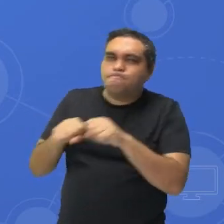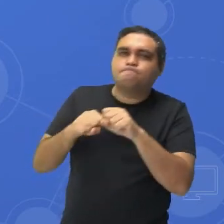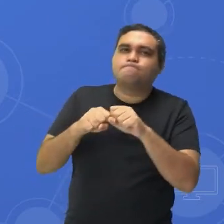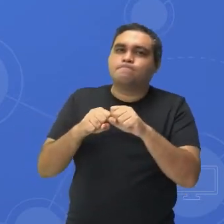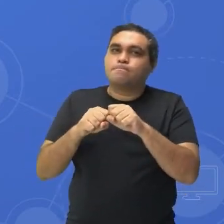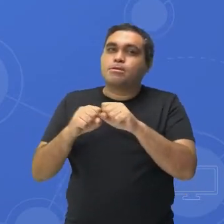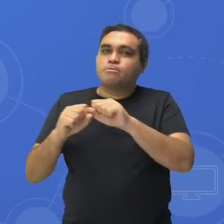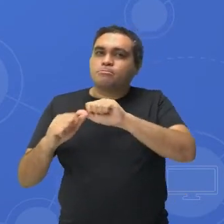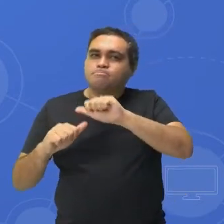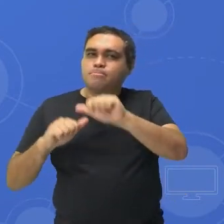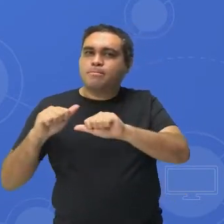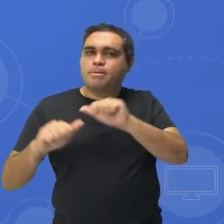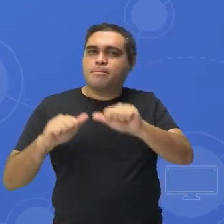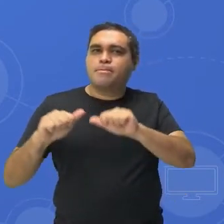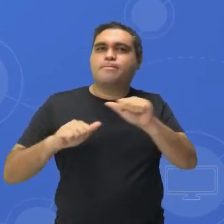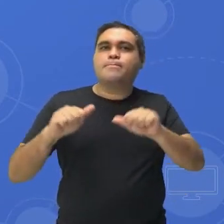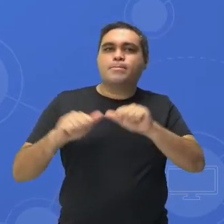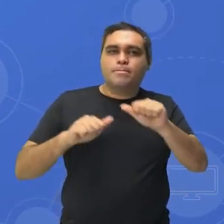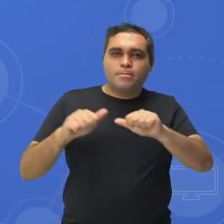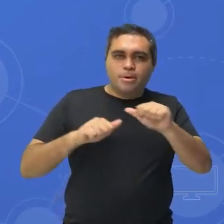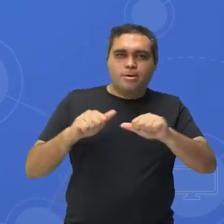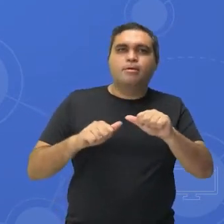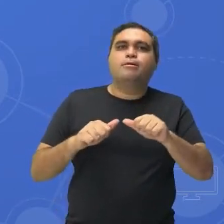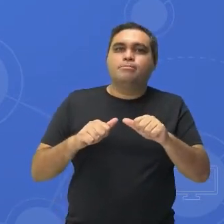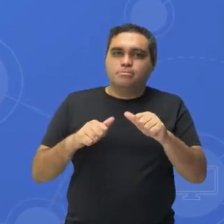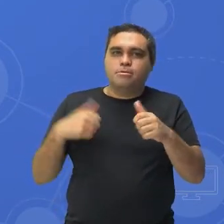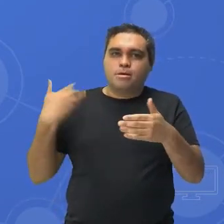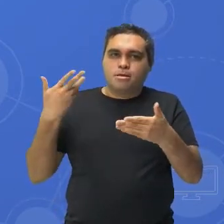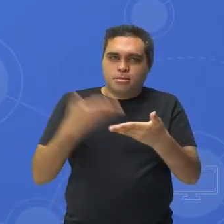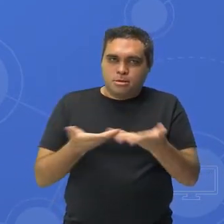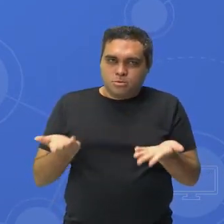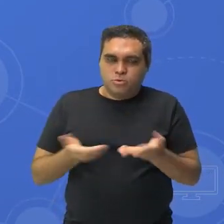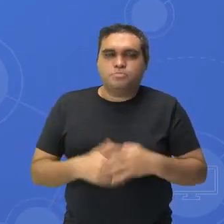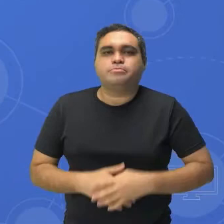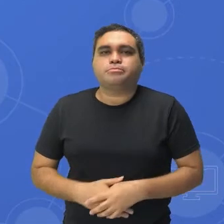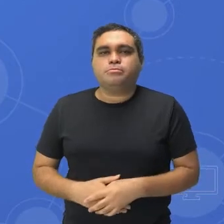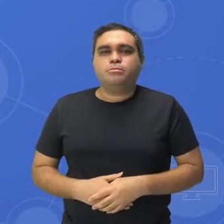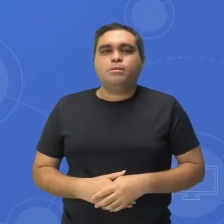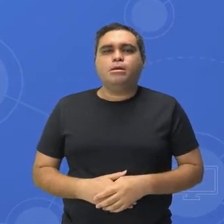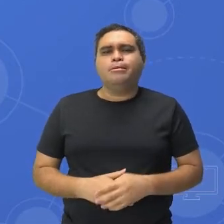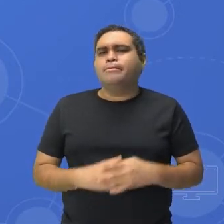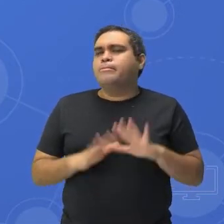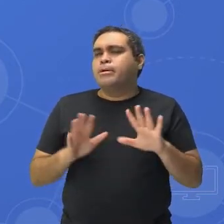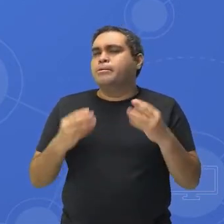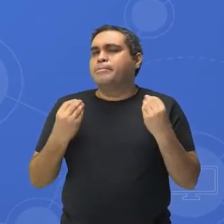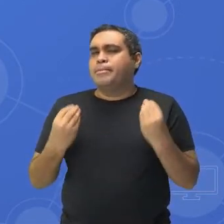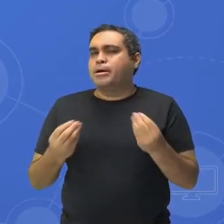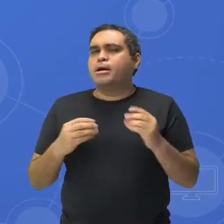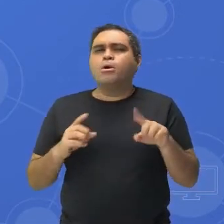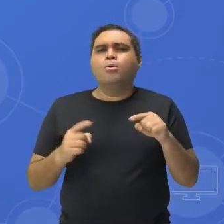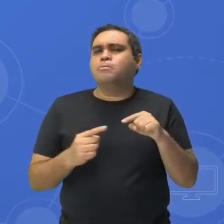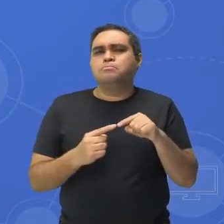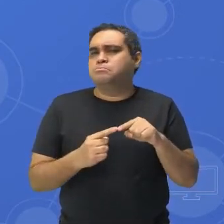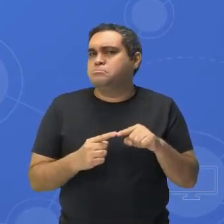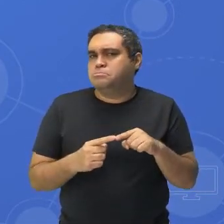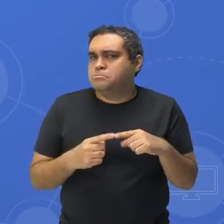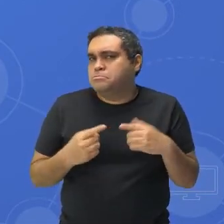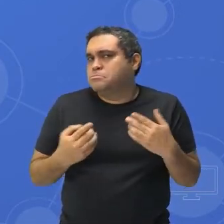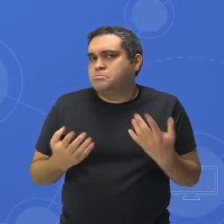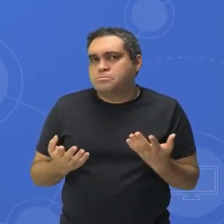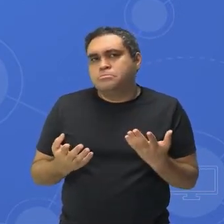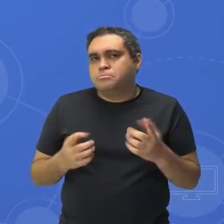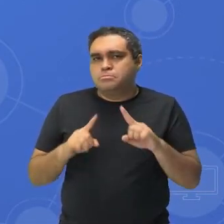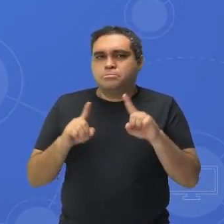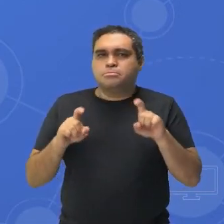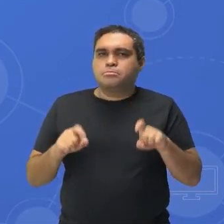foi transformando, foi se modificando com o tempo. Para que fizeram isso? Qual é o objetivo